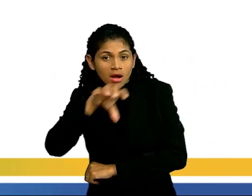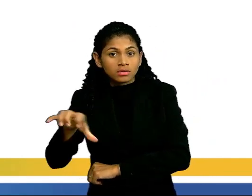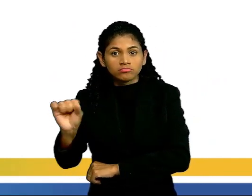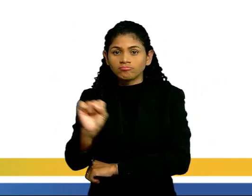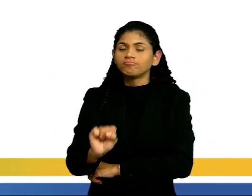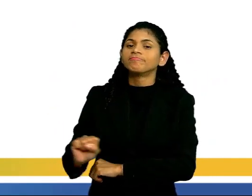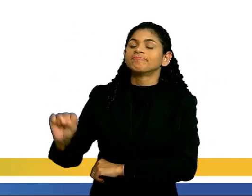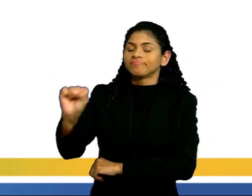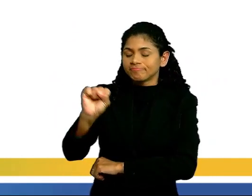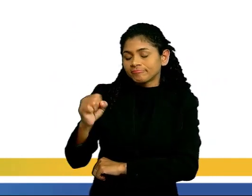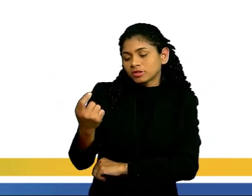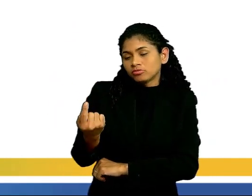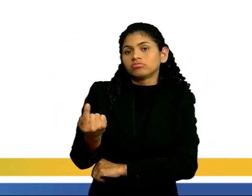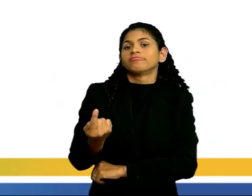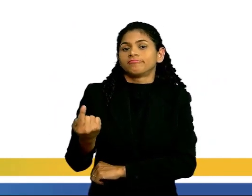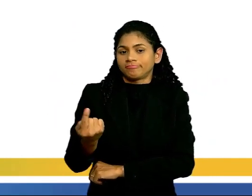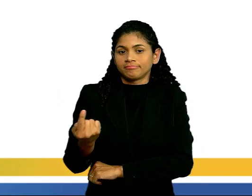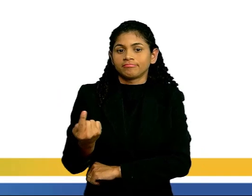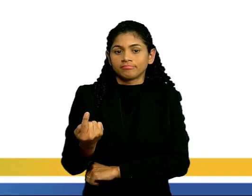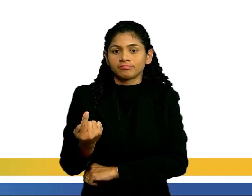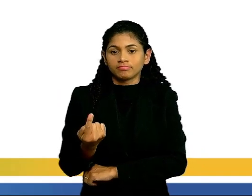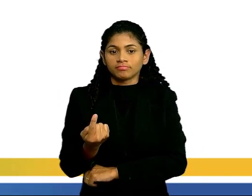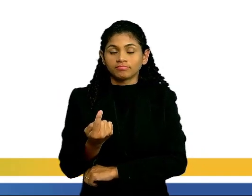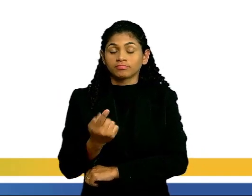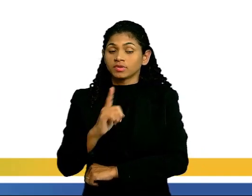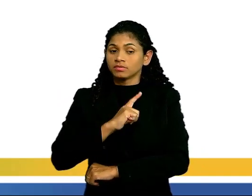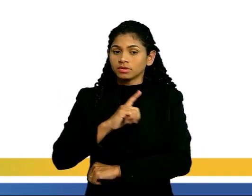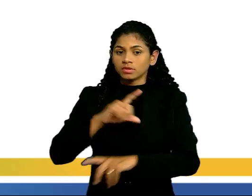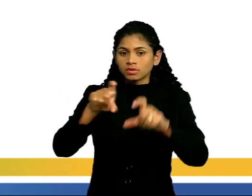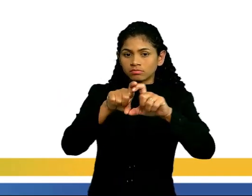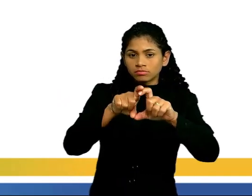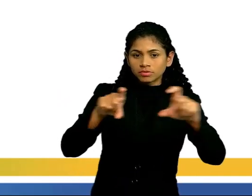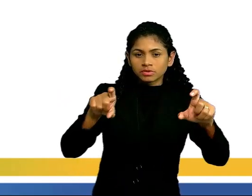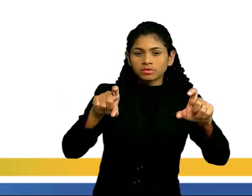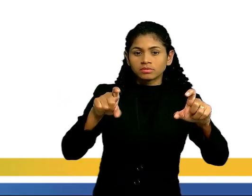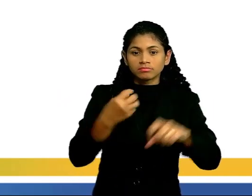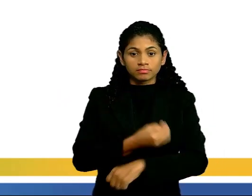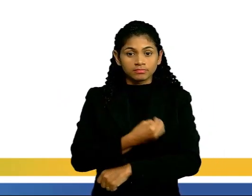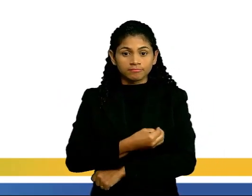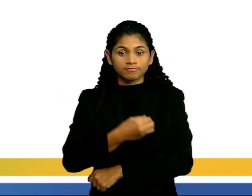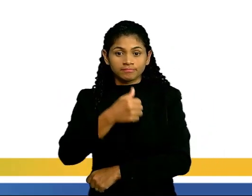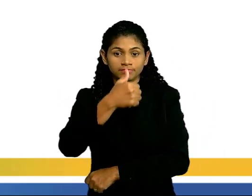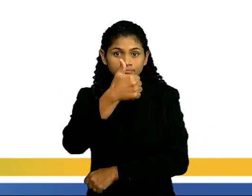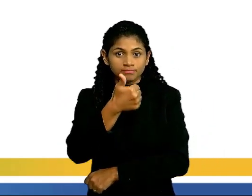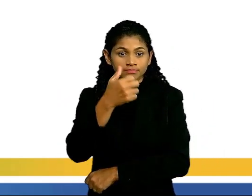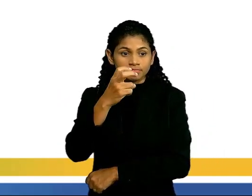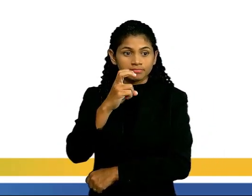trecho presente no dia 15 de julho de 1955,